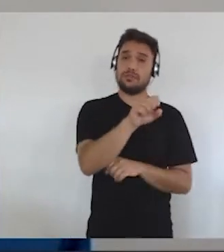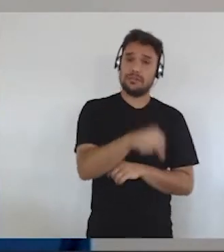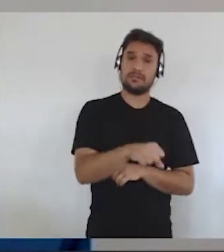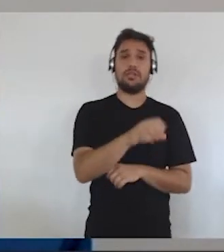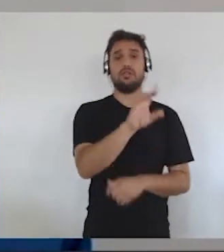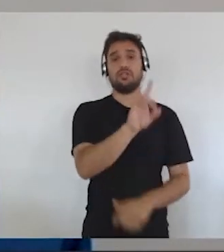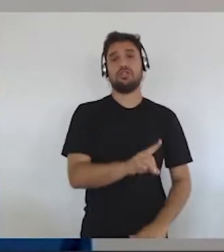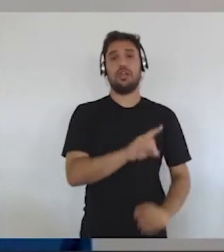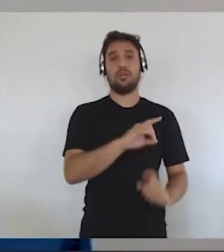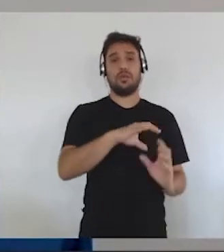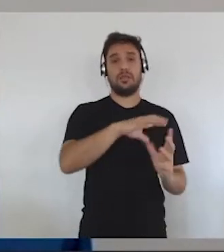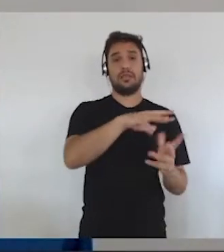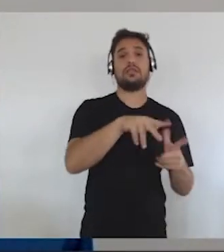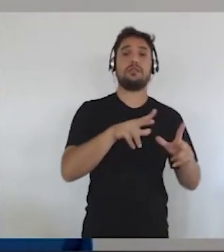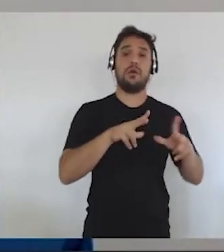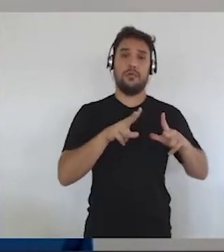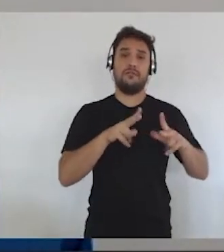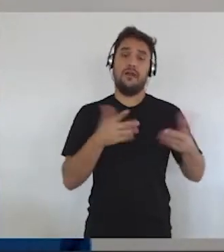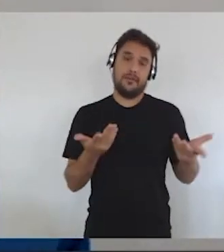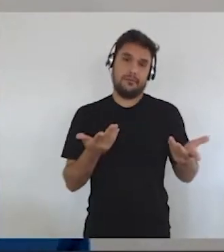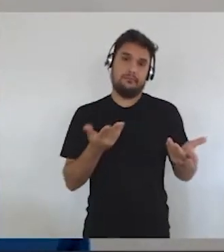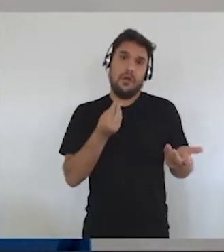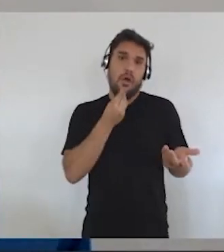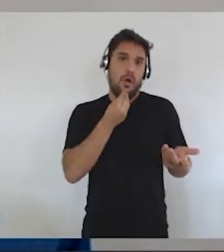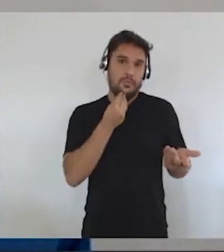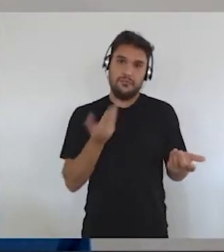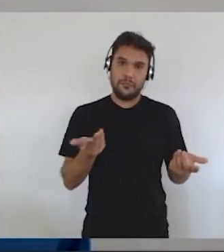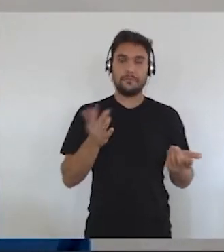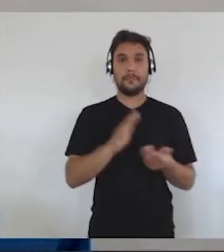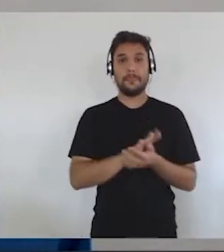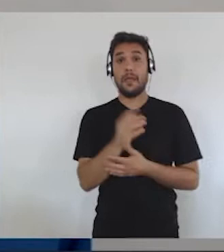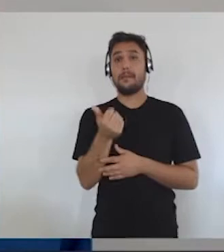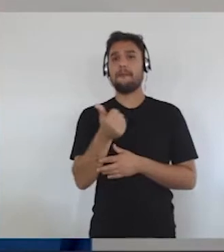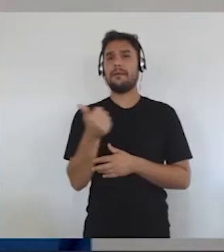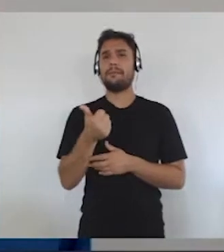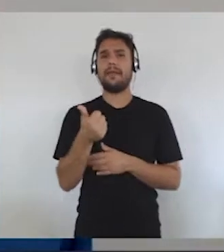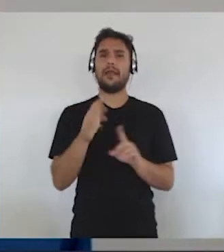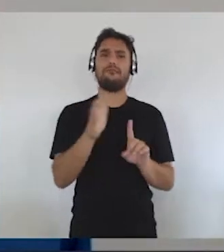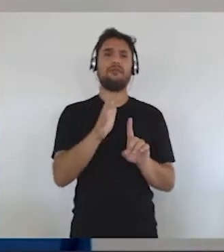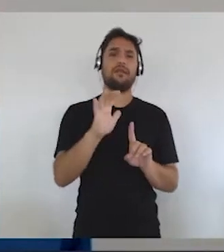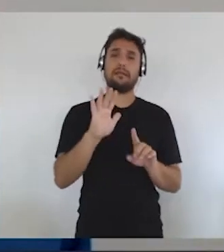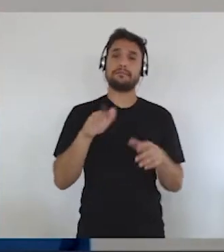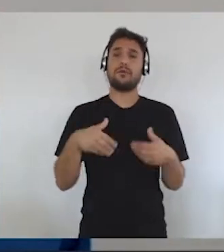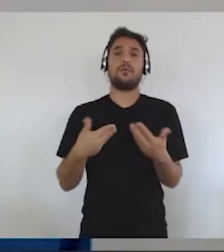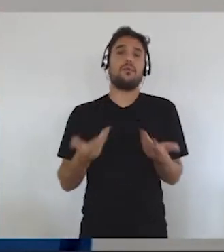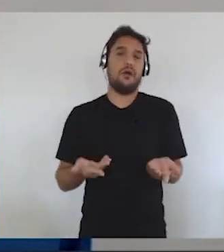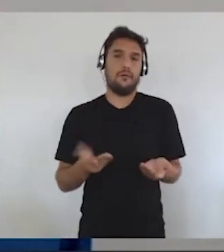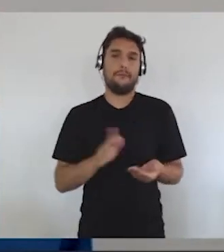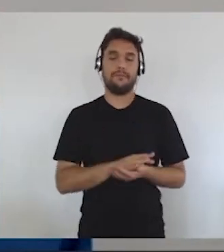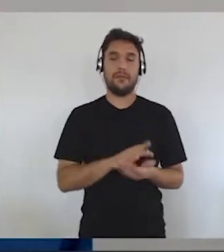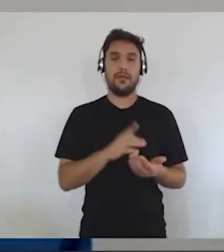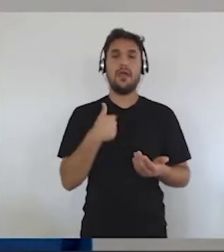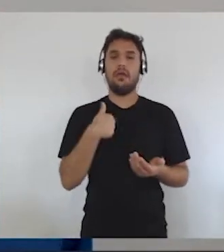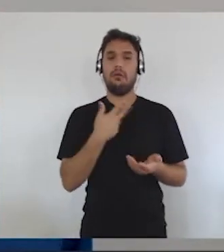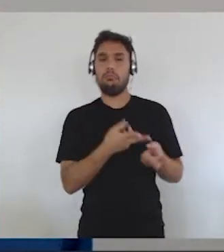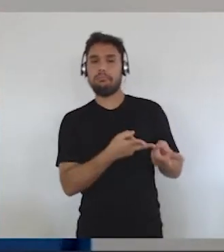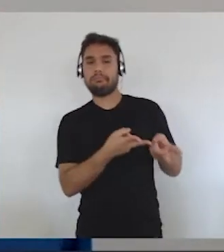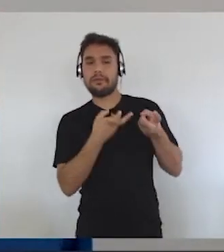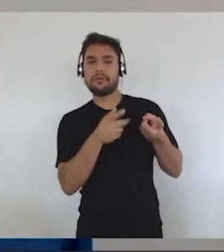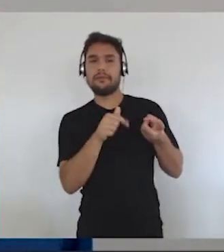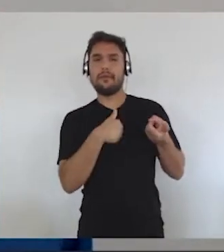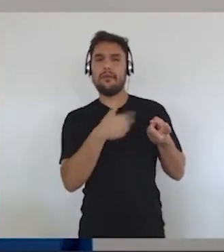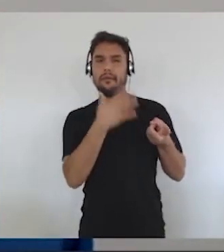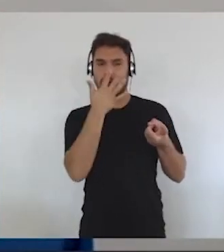direito internacional privado, como é óbvio. O primeiro aspecto que me chama a atenção e que eu acompanhei